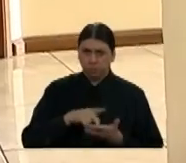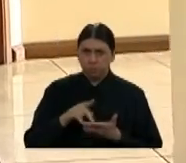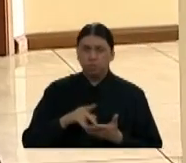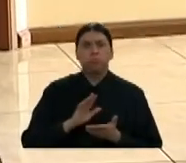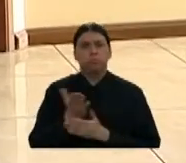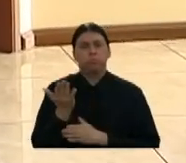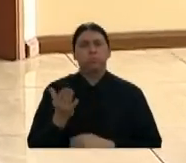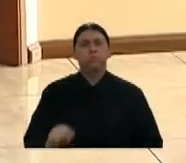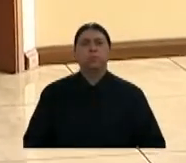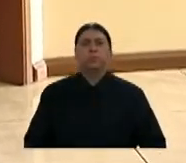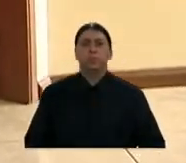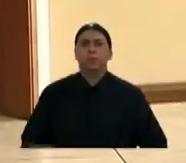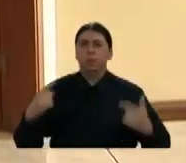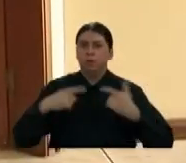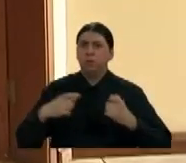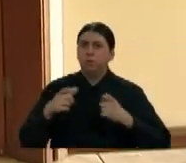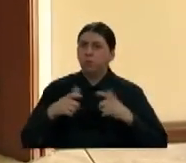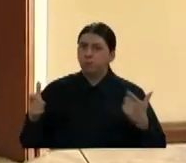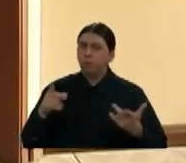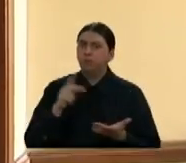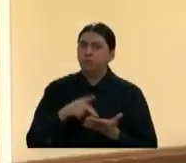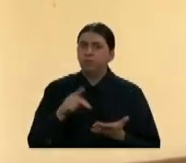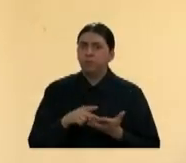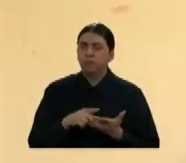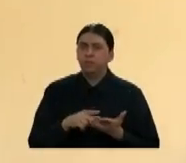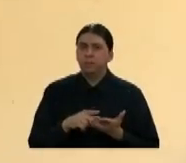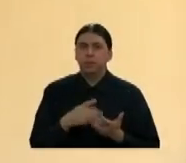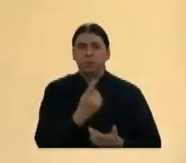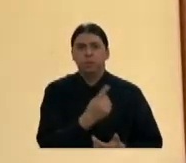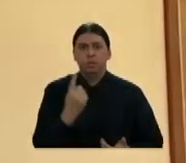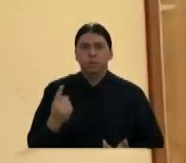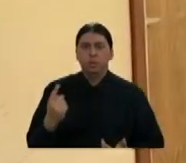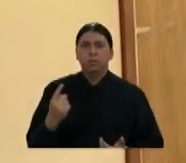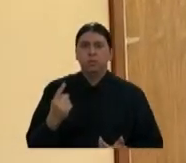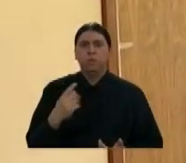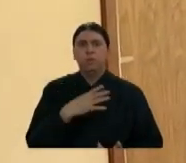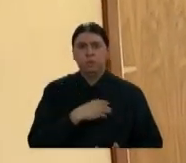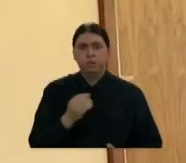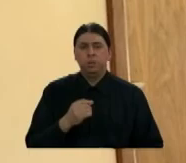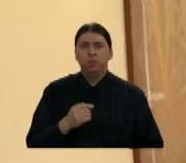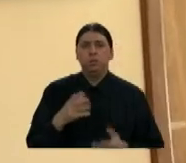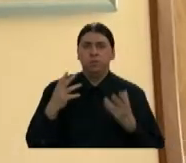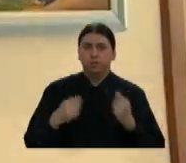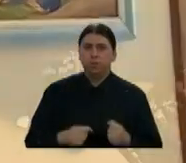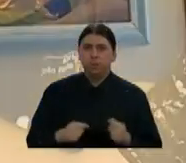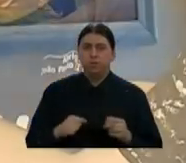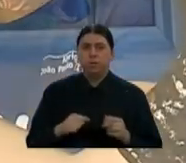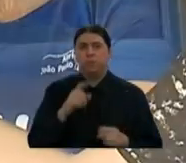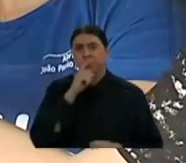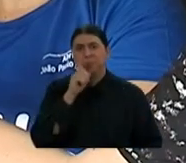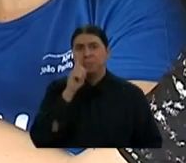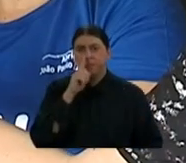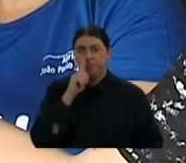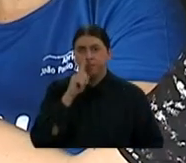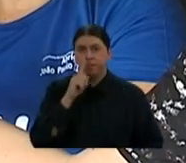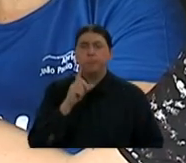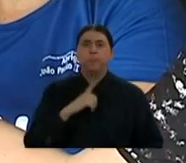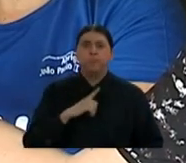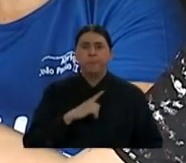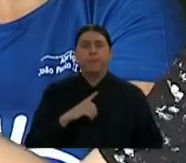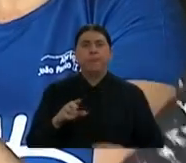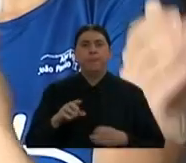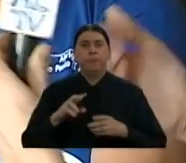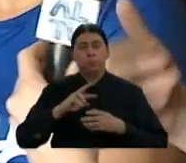do desafio maior foi isso mesmo é só sei falar que o pai e minha mãe é dividir aquele amor né com altas